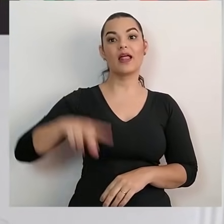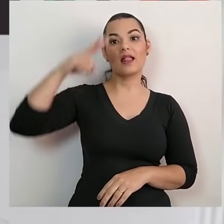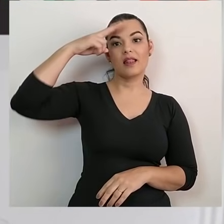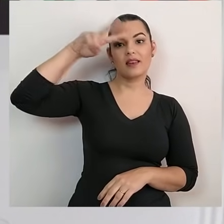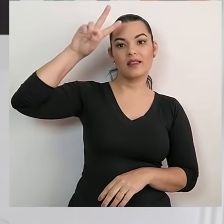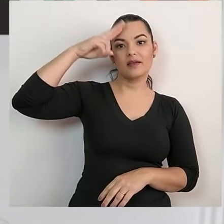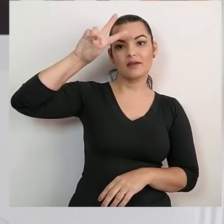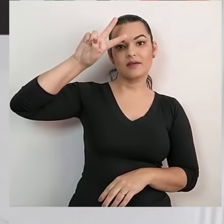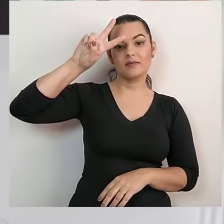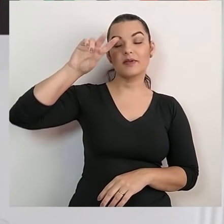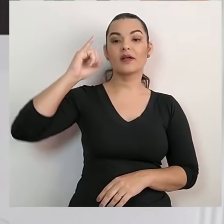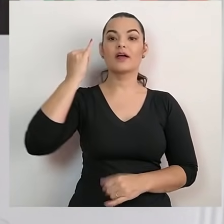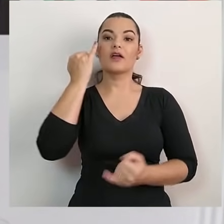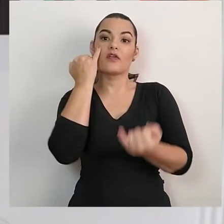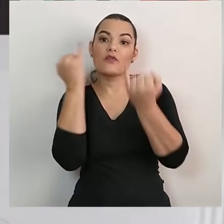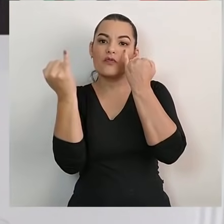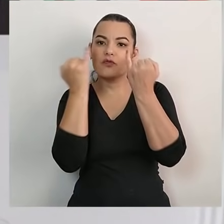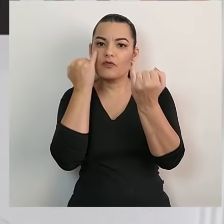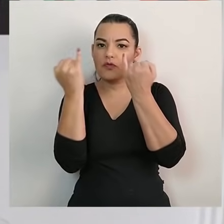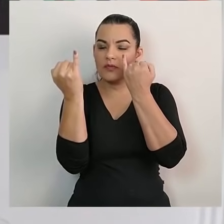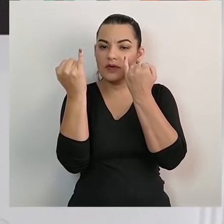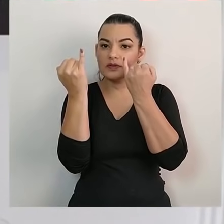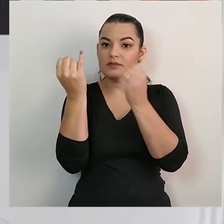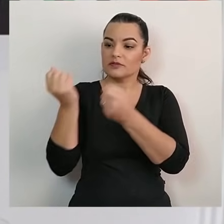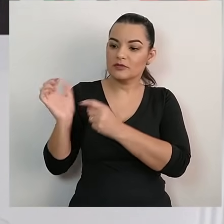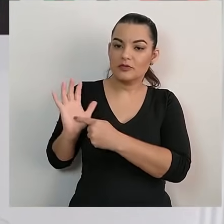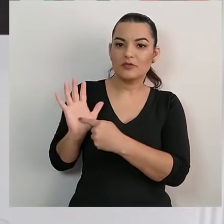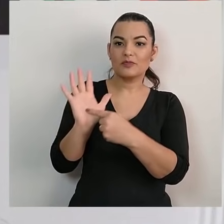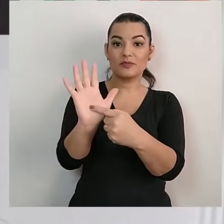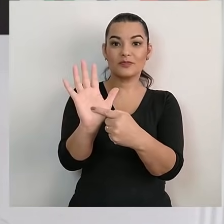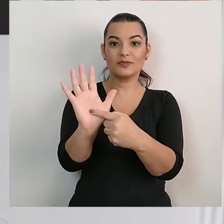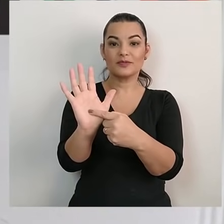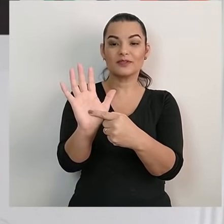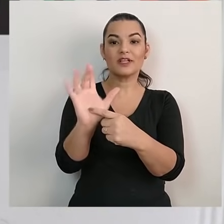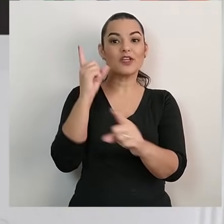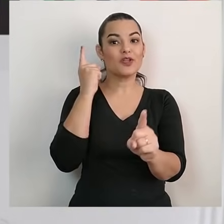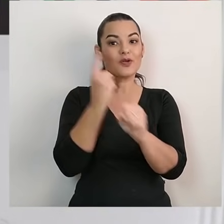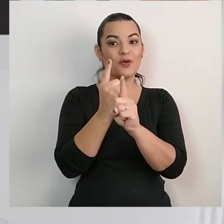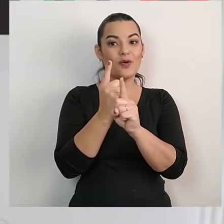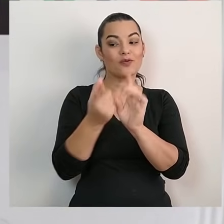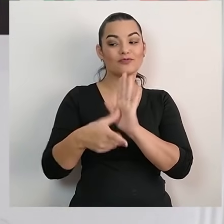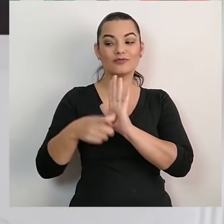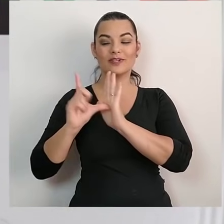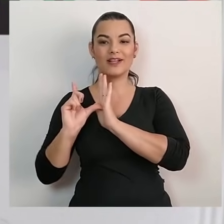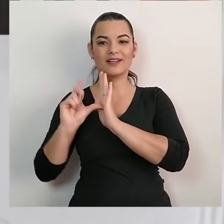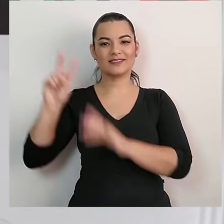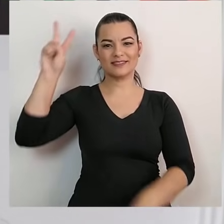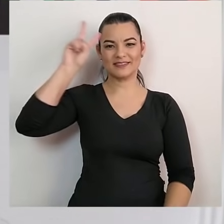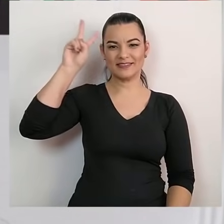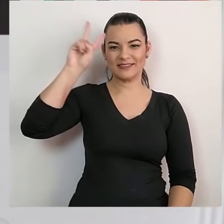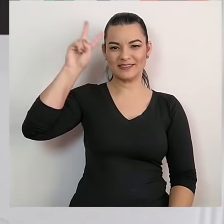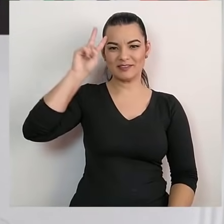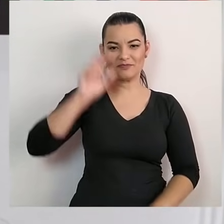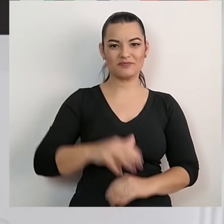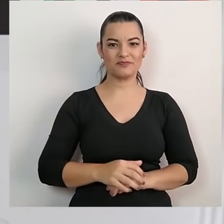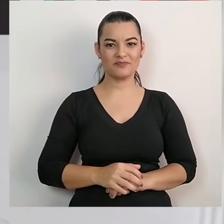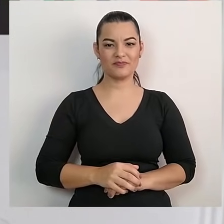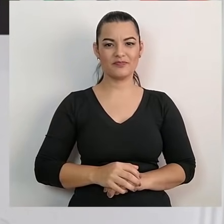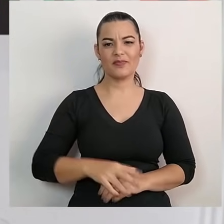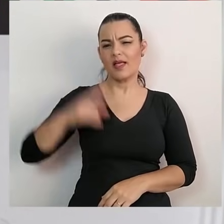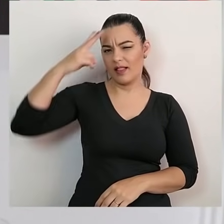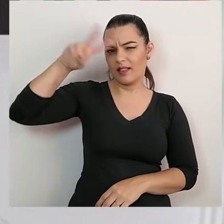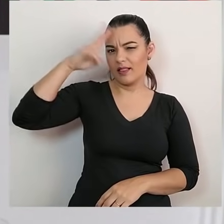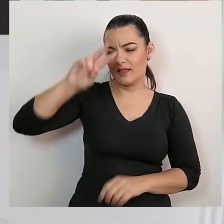algumas informações que foram compartilhadas com vocês na segunda-feira. Vocês se